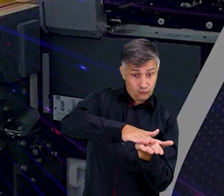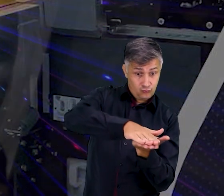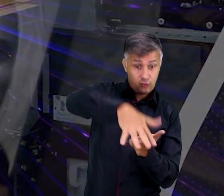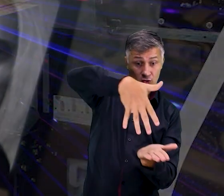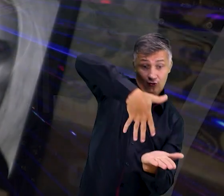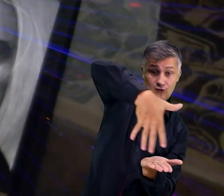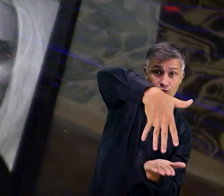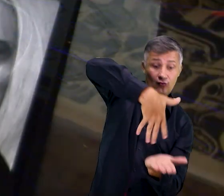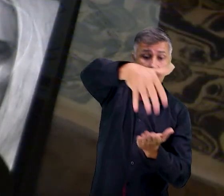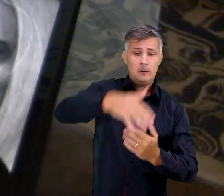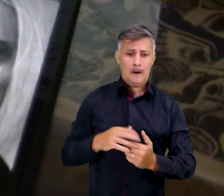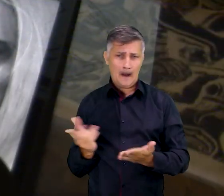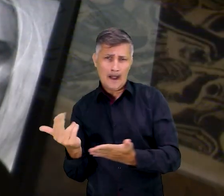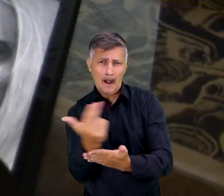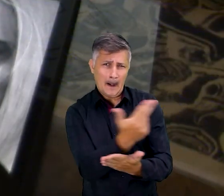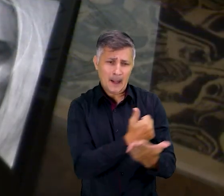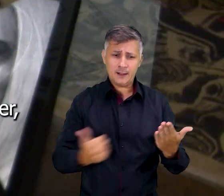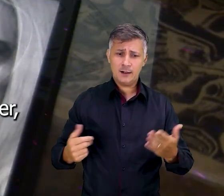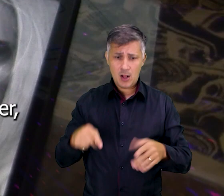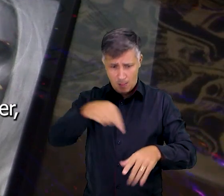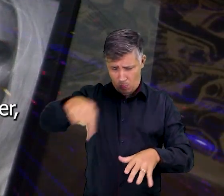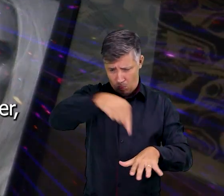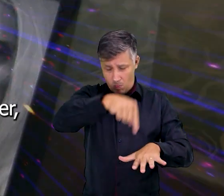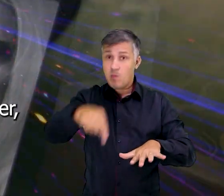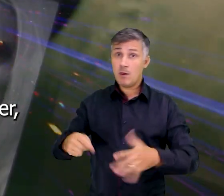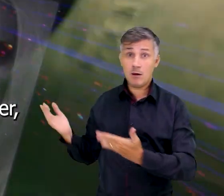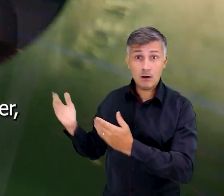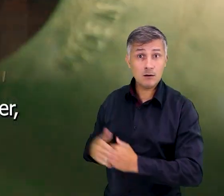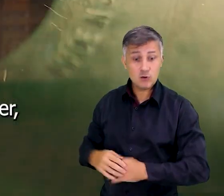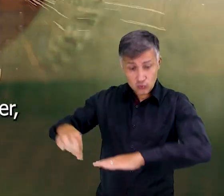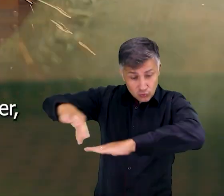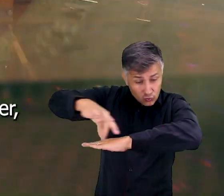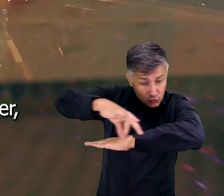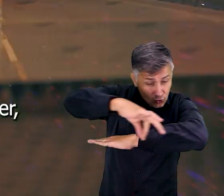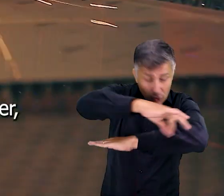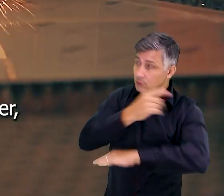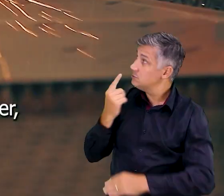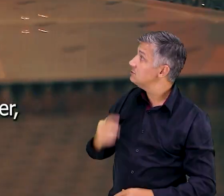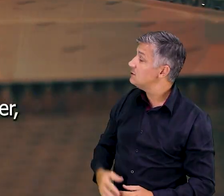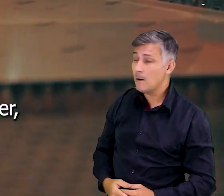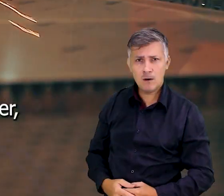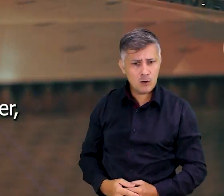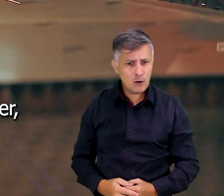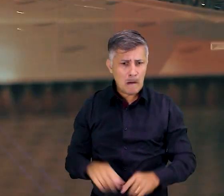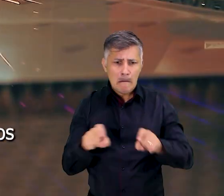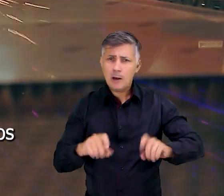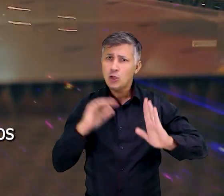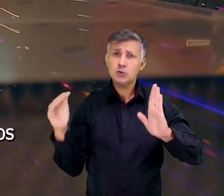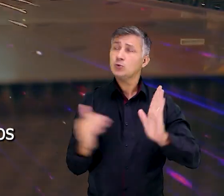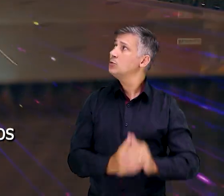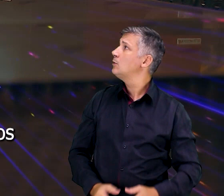digital, giclée, fine art, bordados computadorizados, corte a laser, torneamento